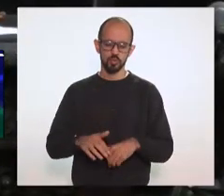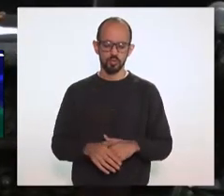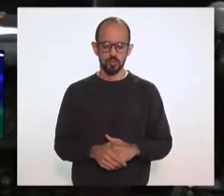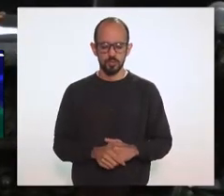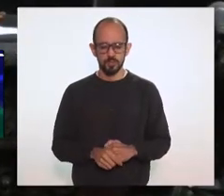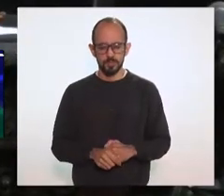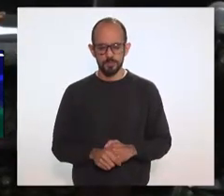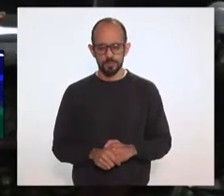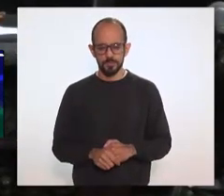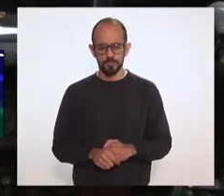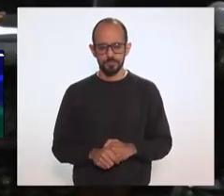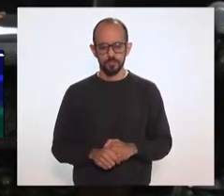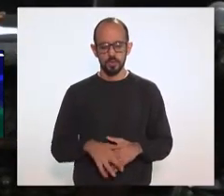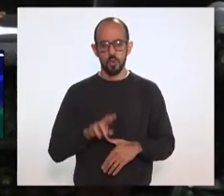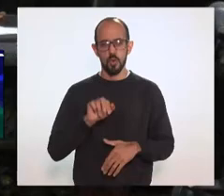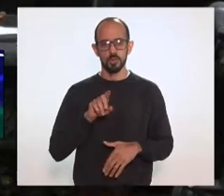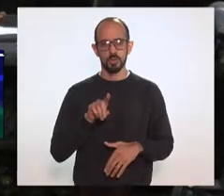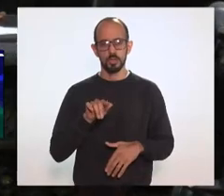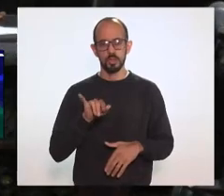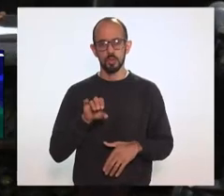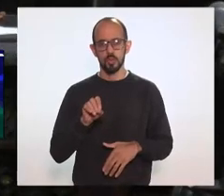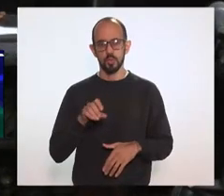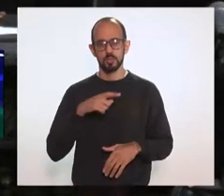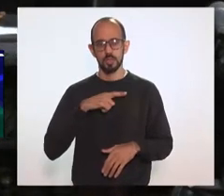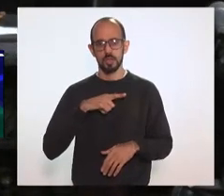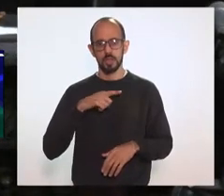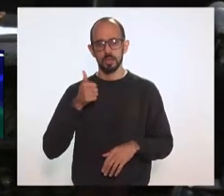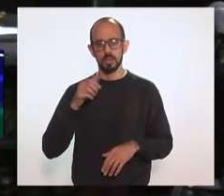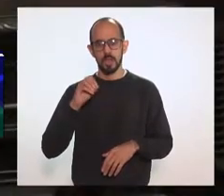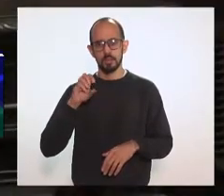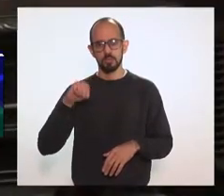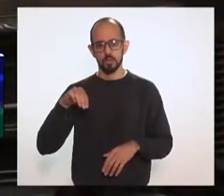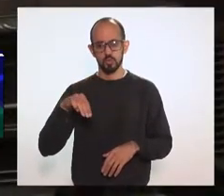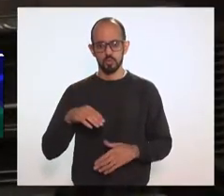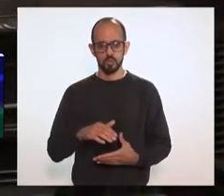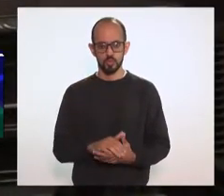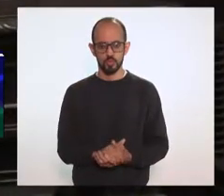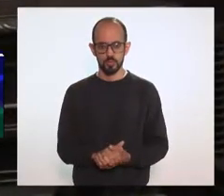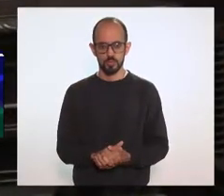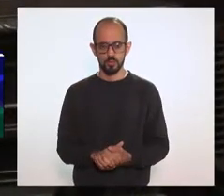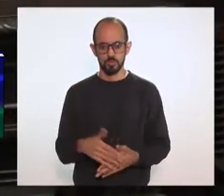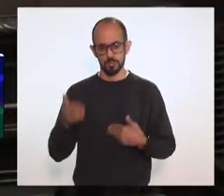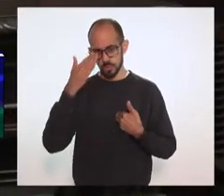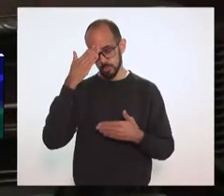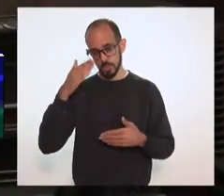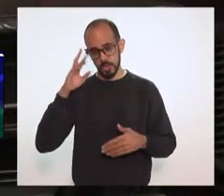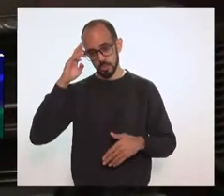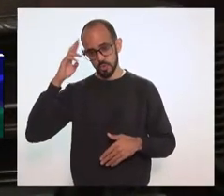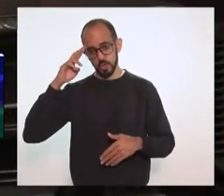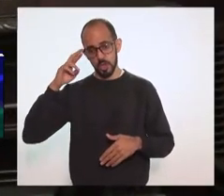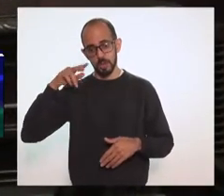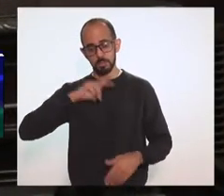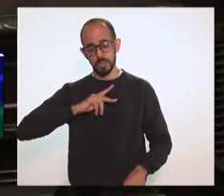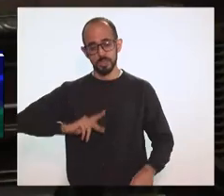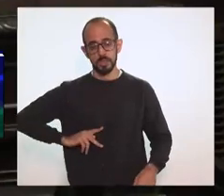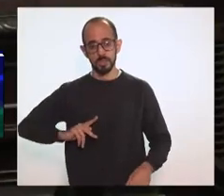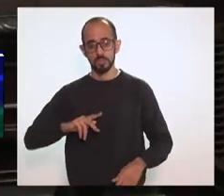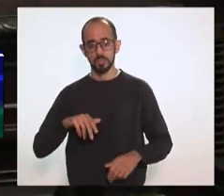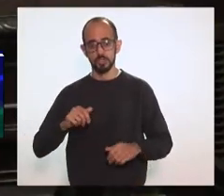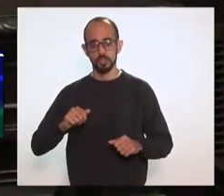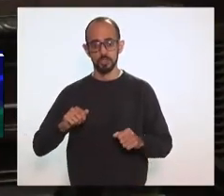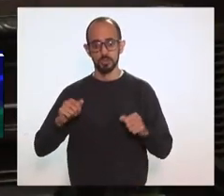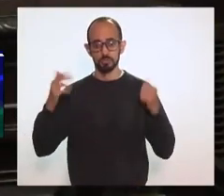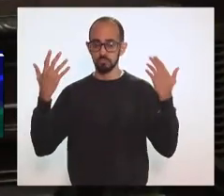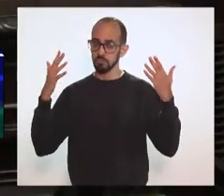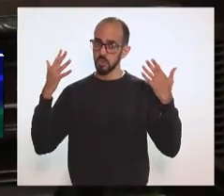Deputado Rodrigo Amorim, o senhor dispõe de 10 minutos. Obrigado, senhora presidente. Cumprimentando a senhora,